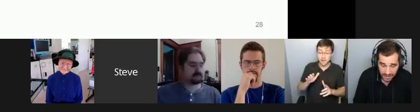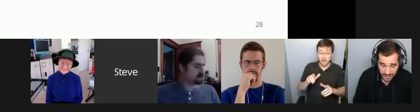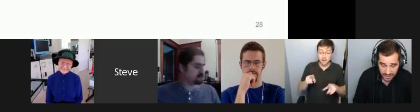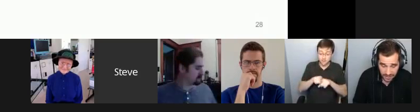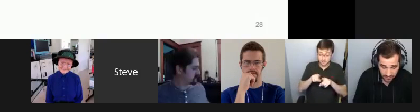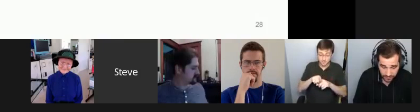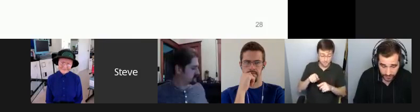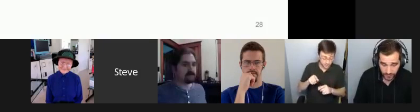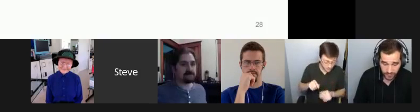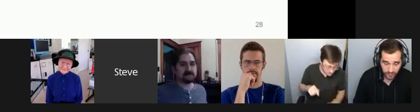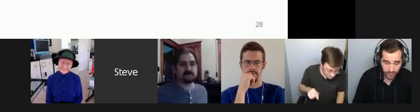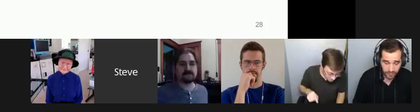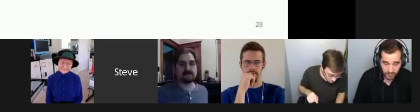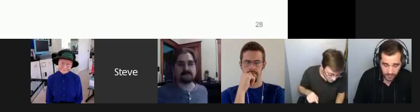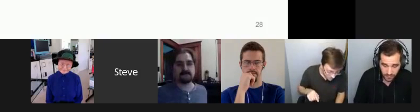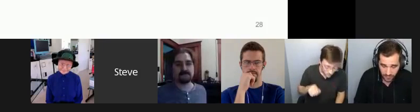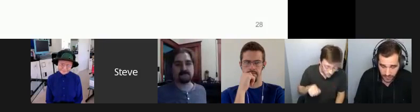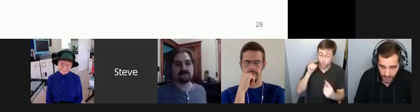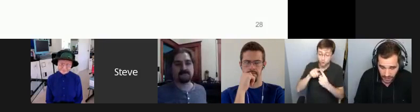a sinalização